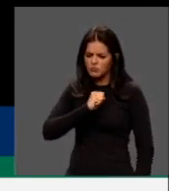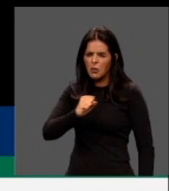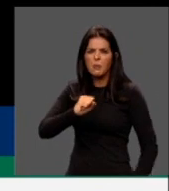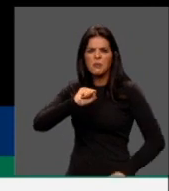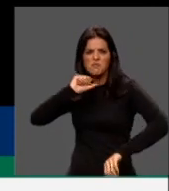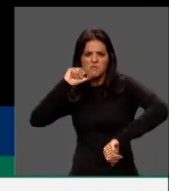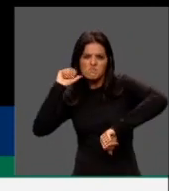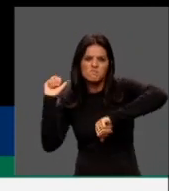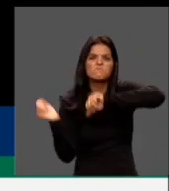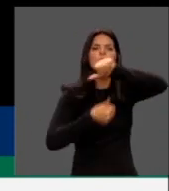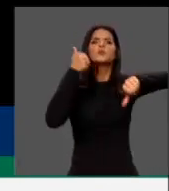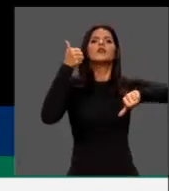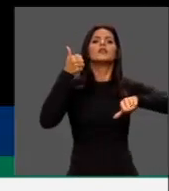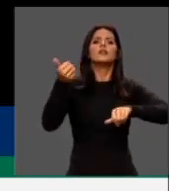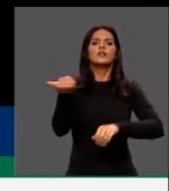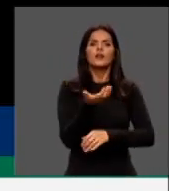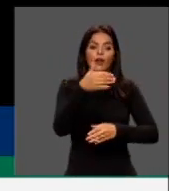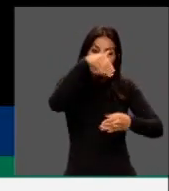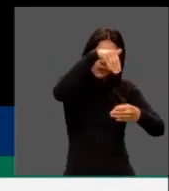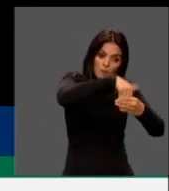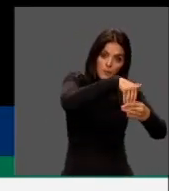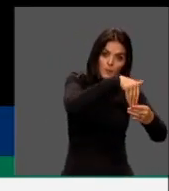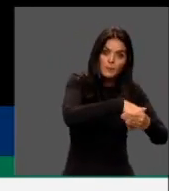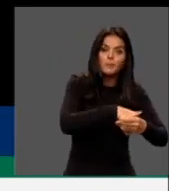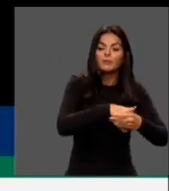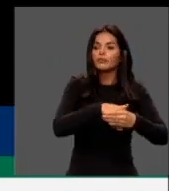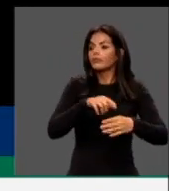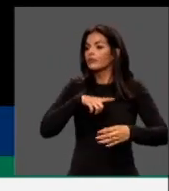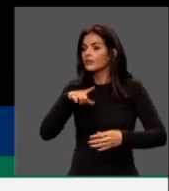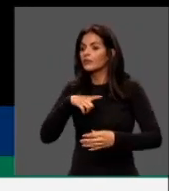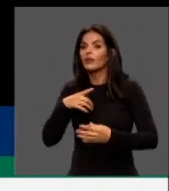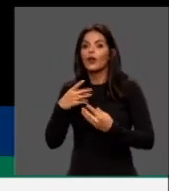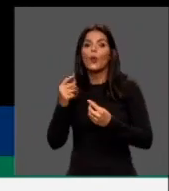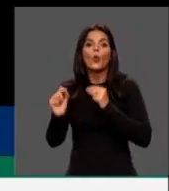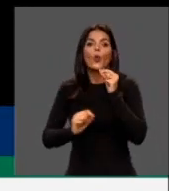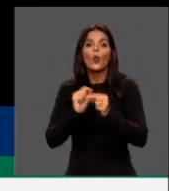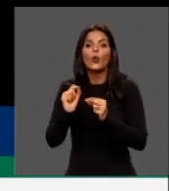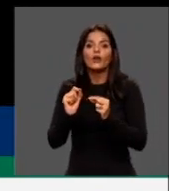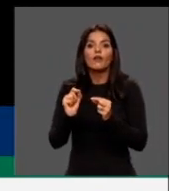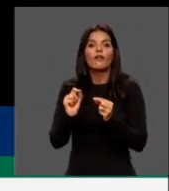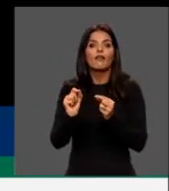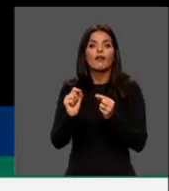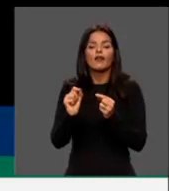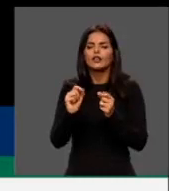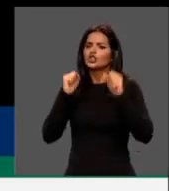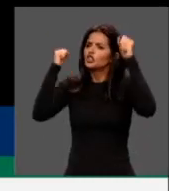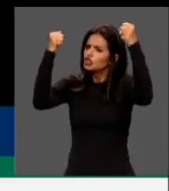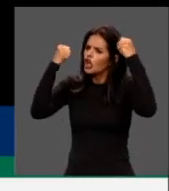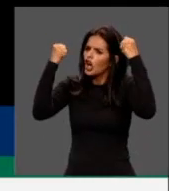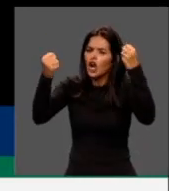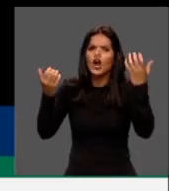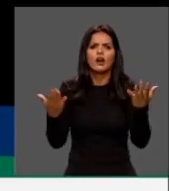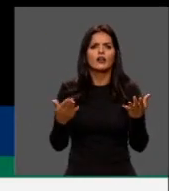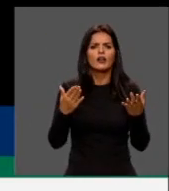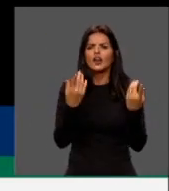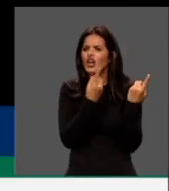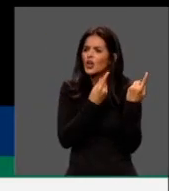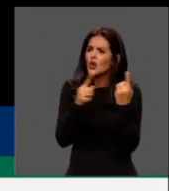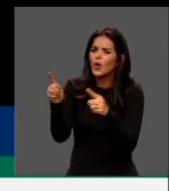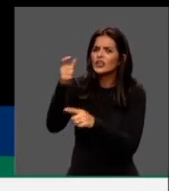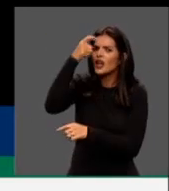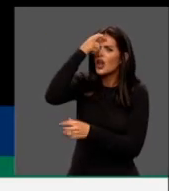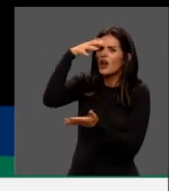se manifesta pelas brechas, pelos poros, por um processo eleitoral, inclusive, contra uma lógica